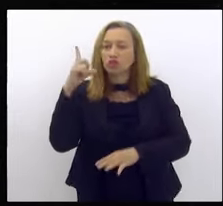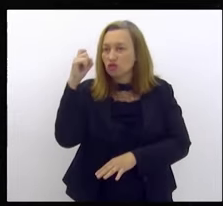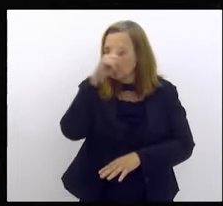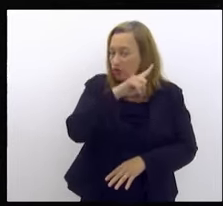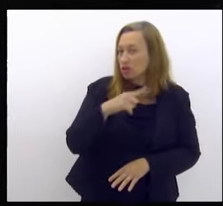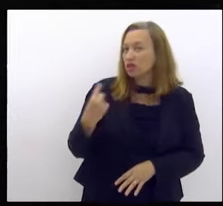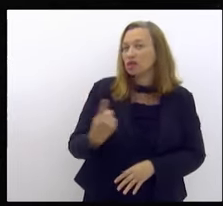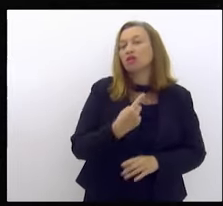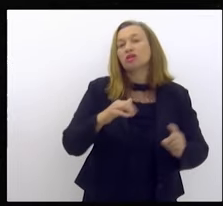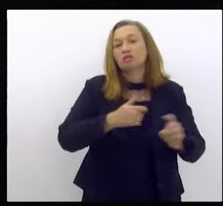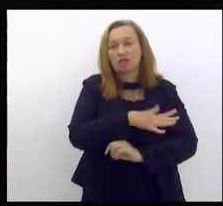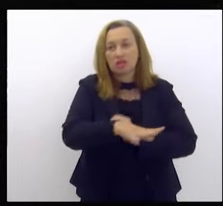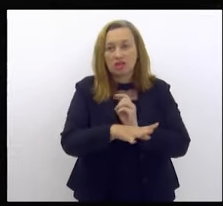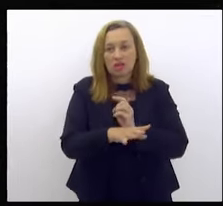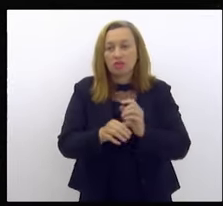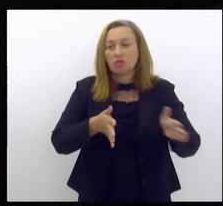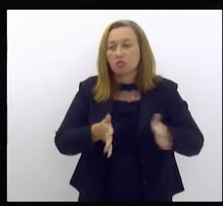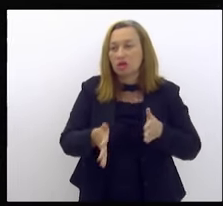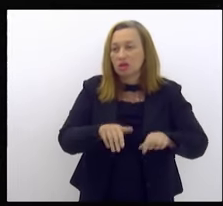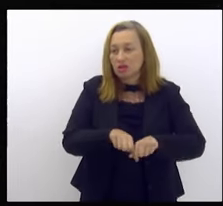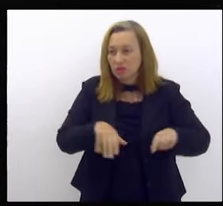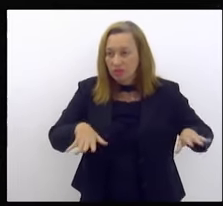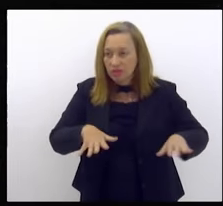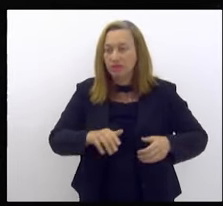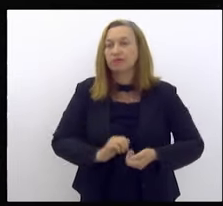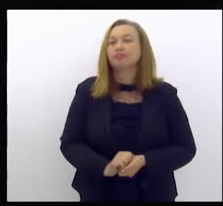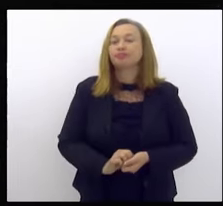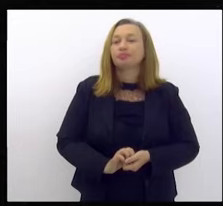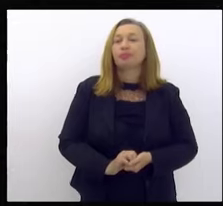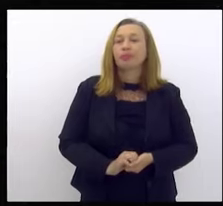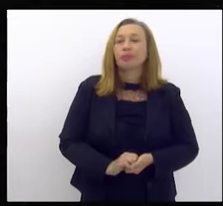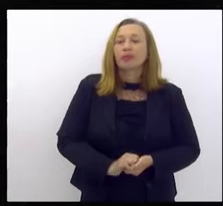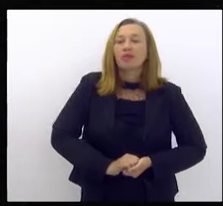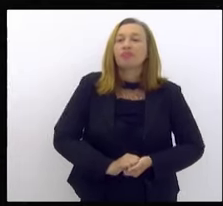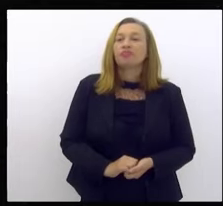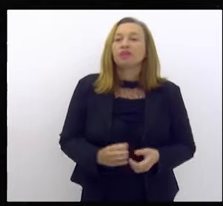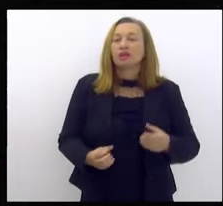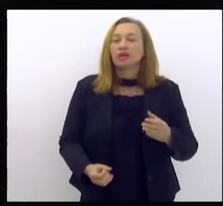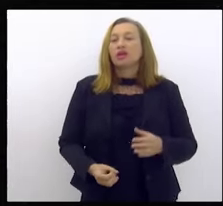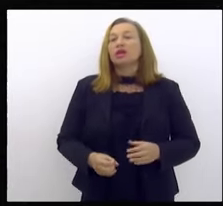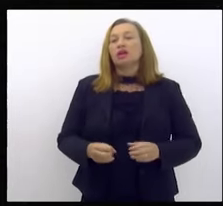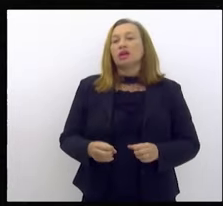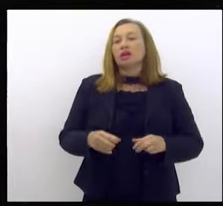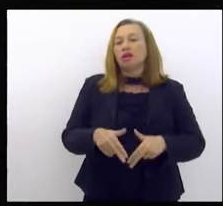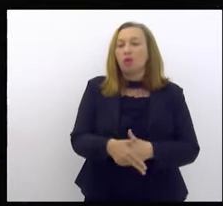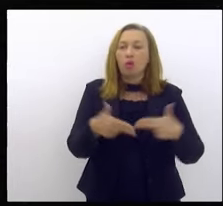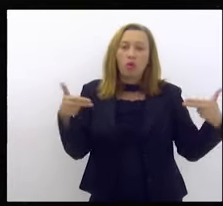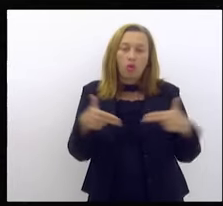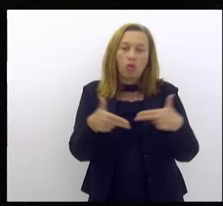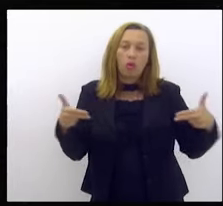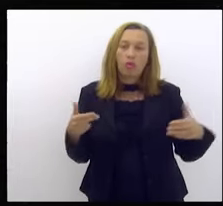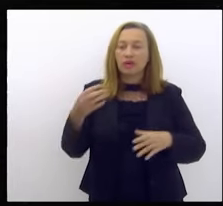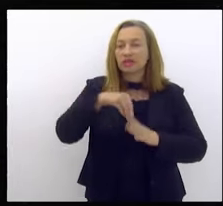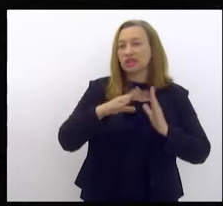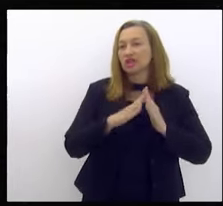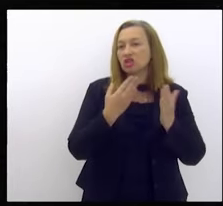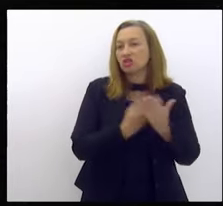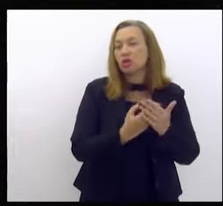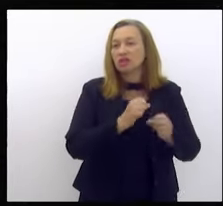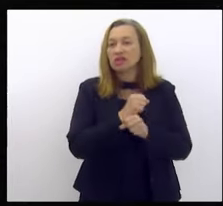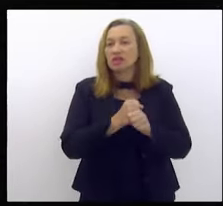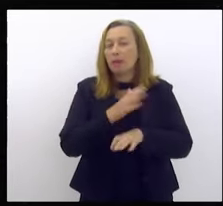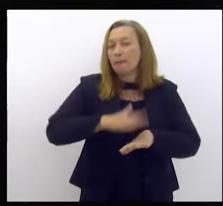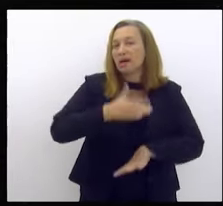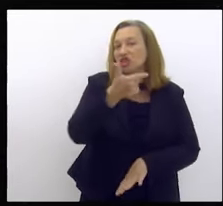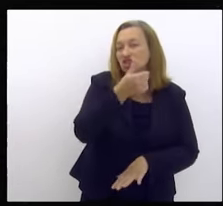nossa sociedade, que foi o período pandêmico. A edição do hip-hop nas escolas nesse ano já aconteceu em mais